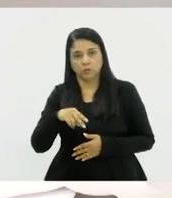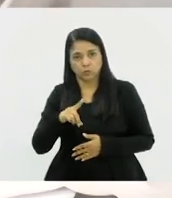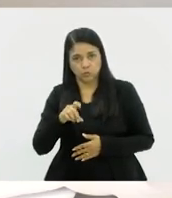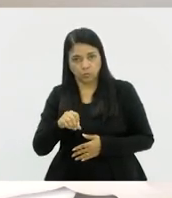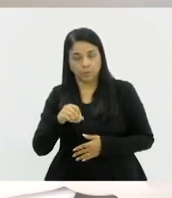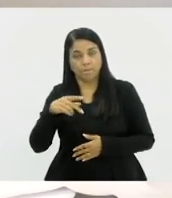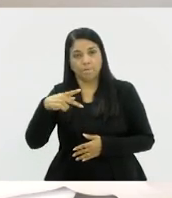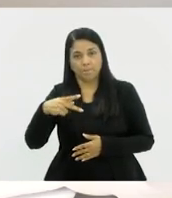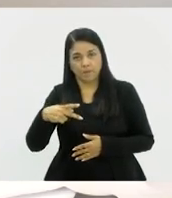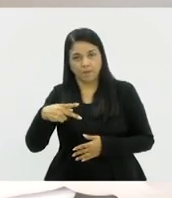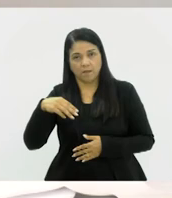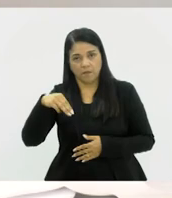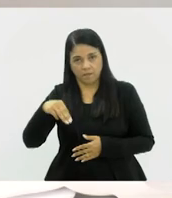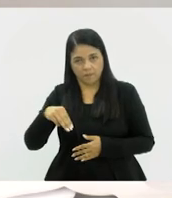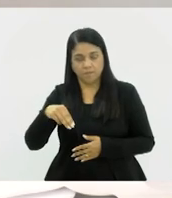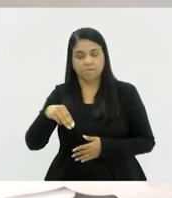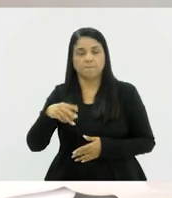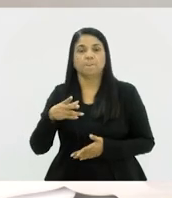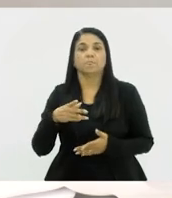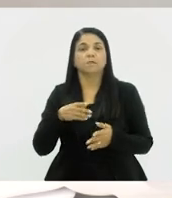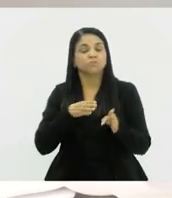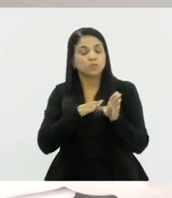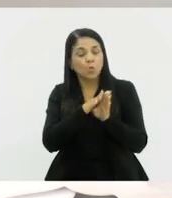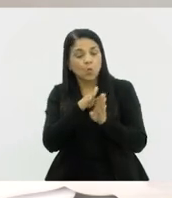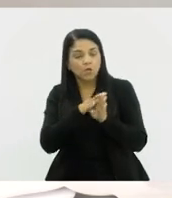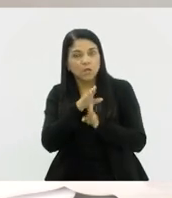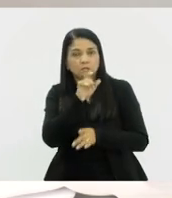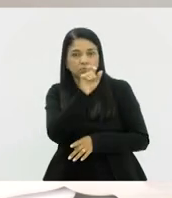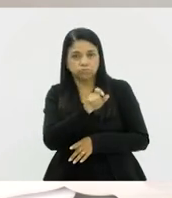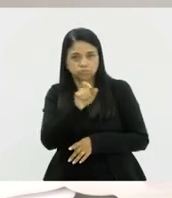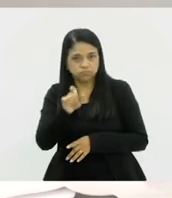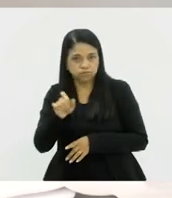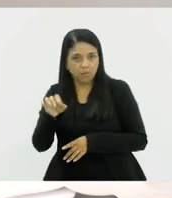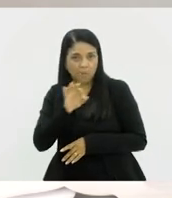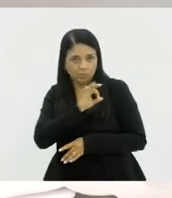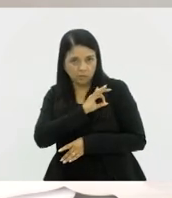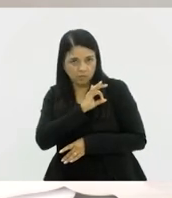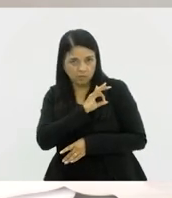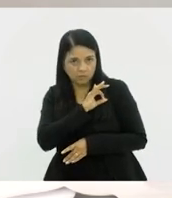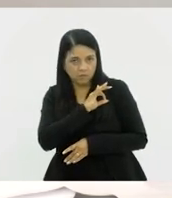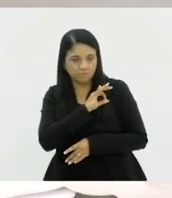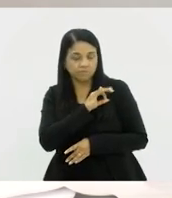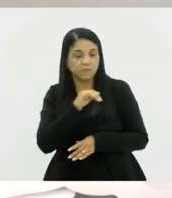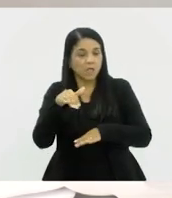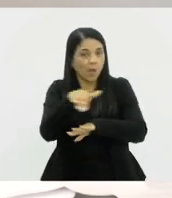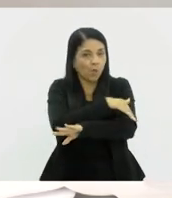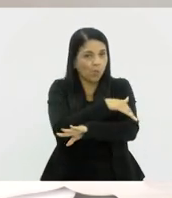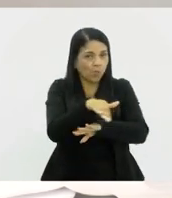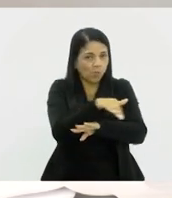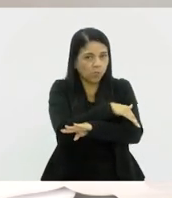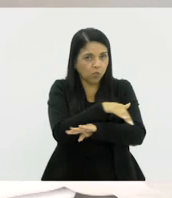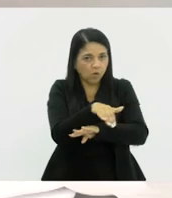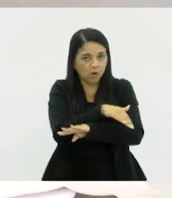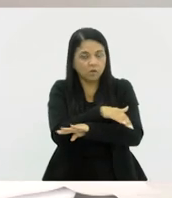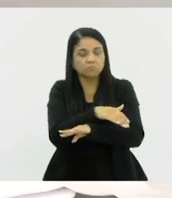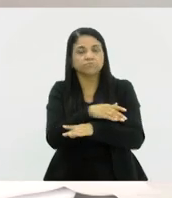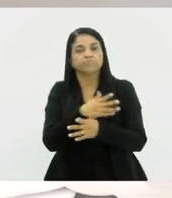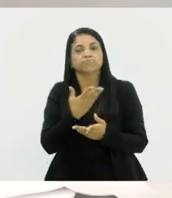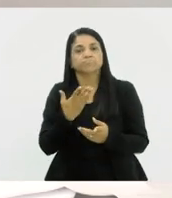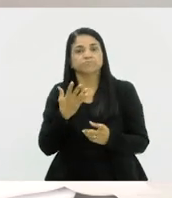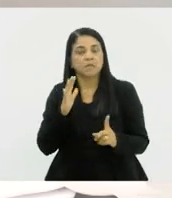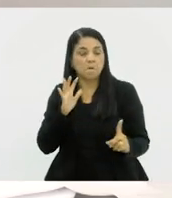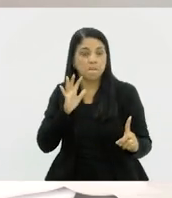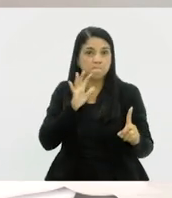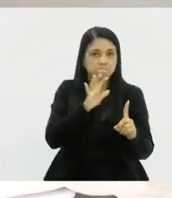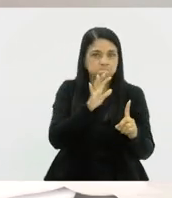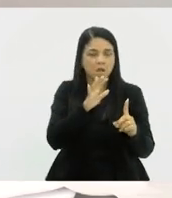fazem o policiamento diário policiamento eh nas ruas né repressão ao crime